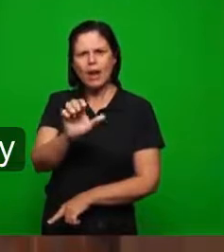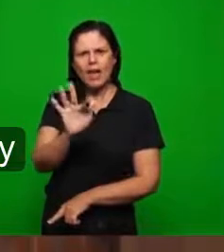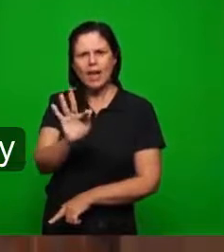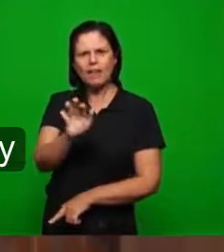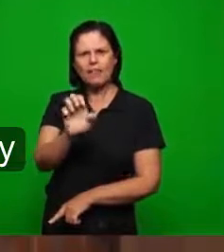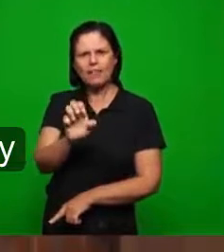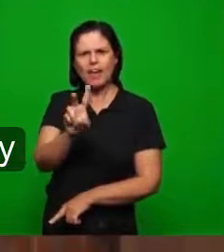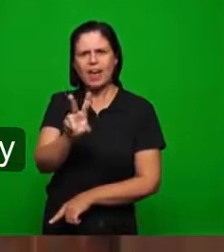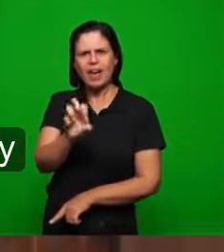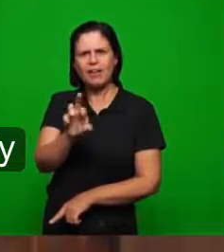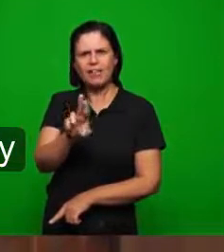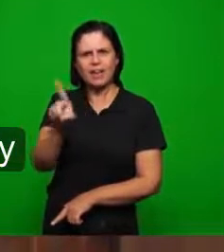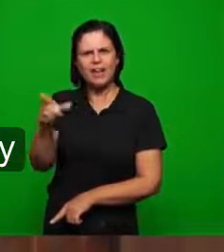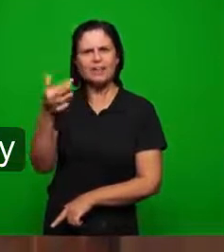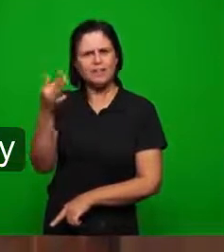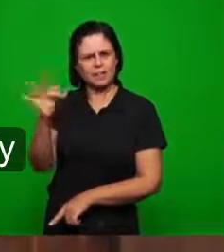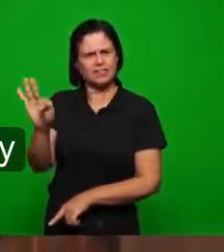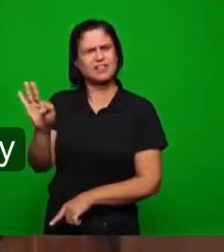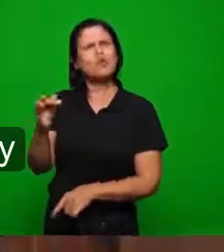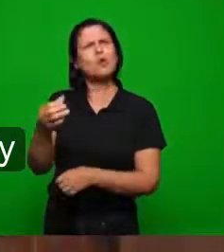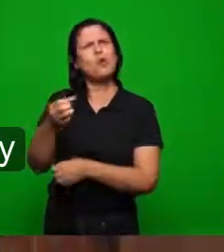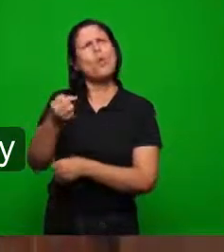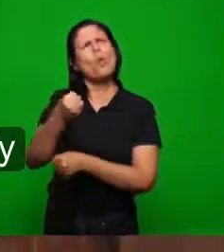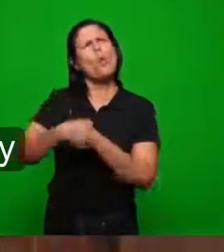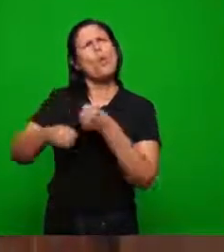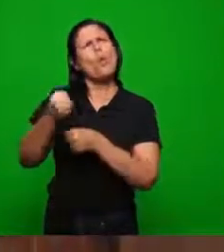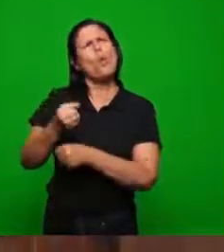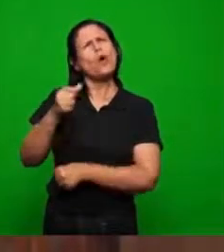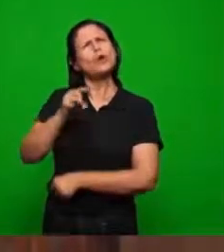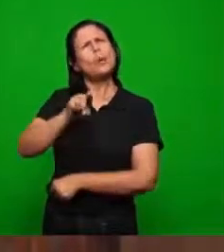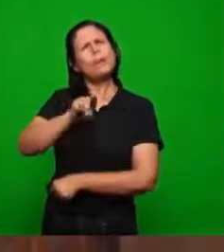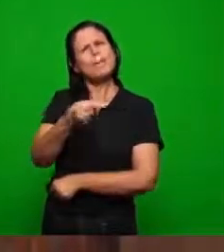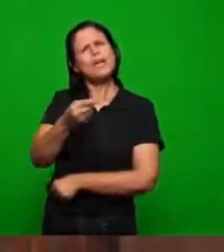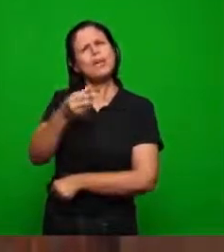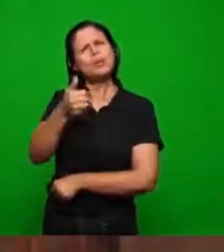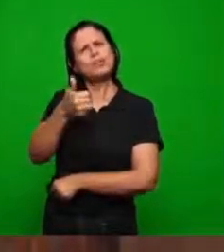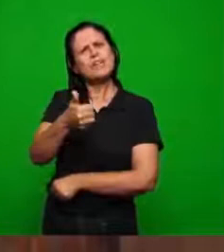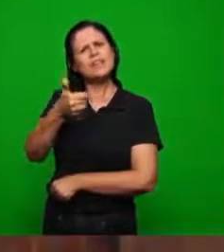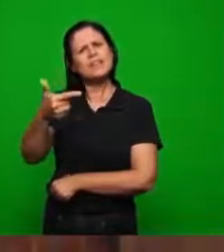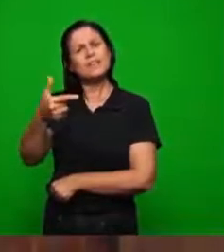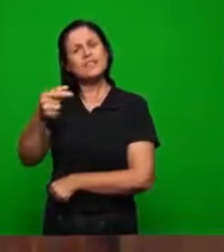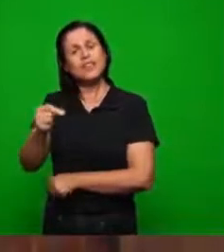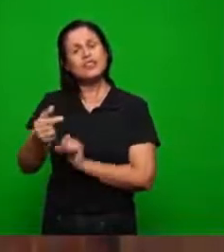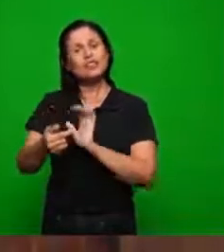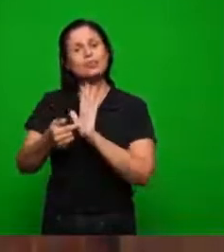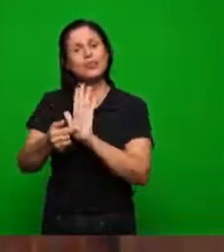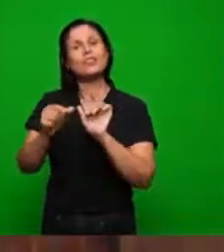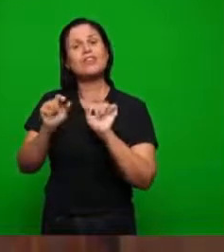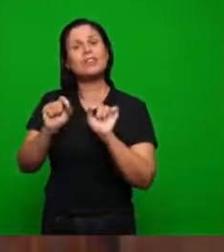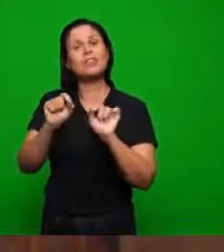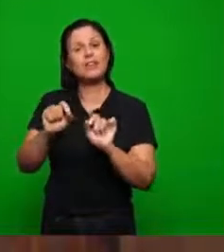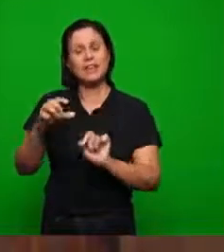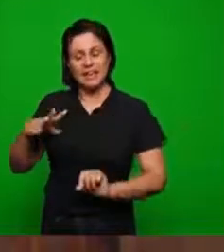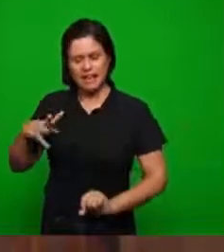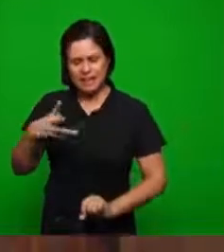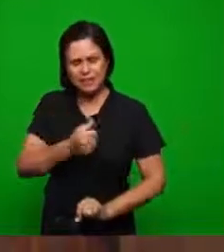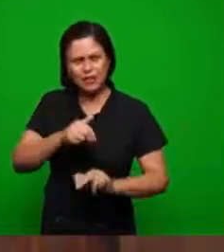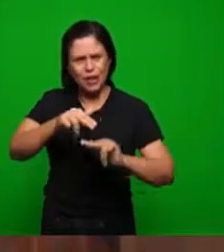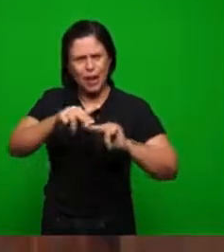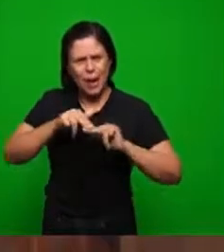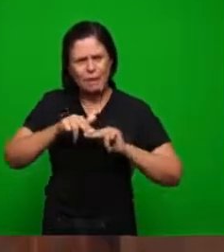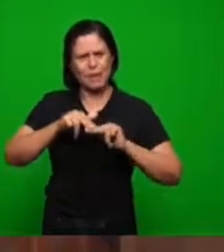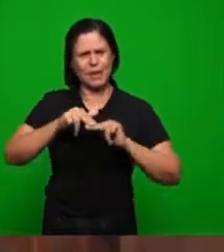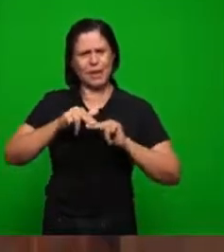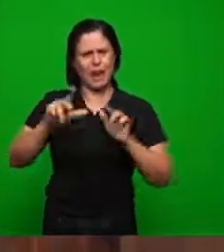que em 1120 já estava colocando, já mostrava que a salvação não era pelas obras,